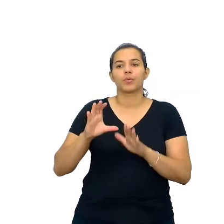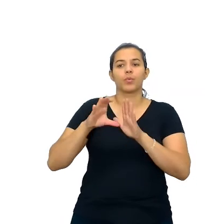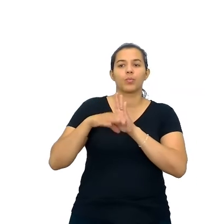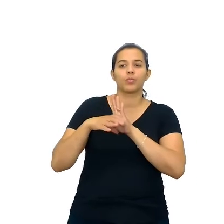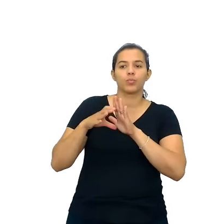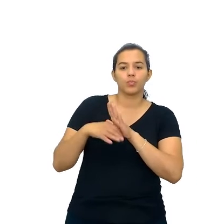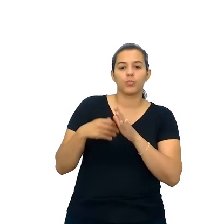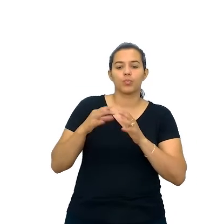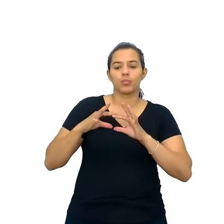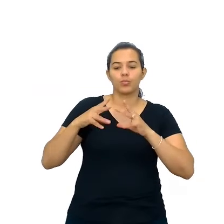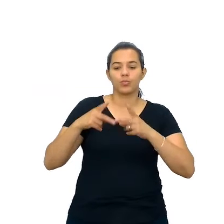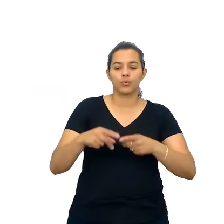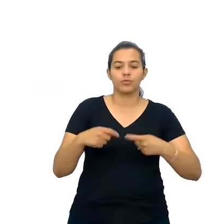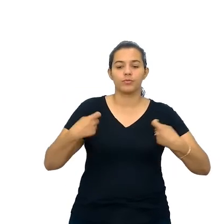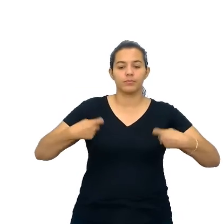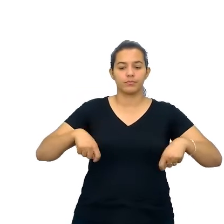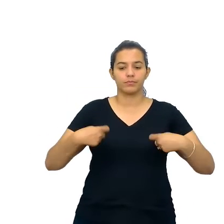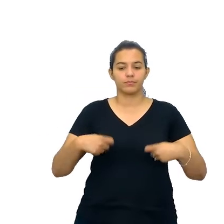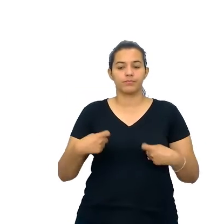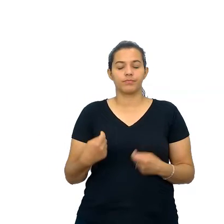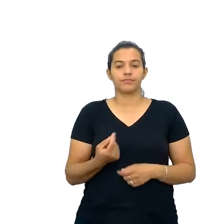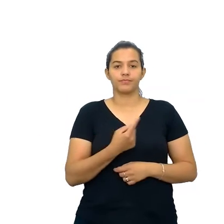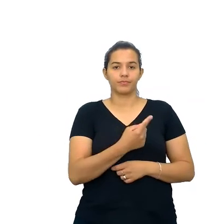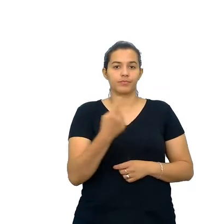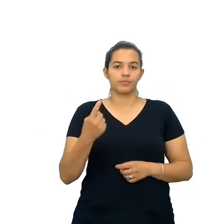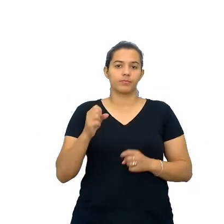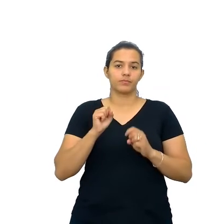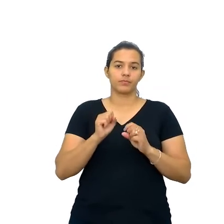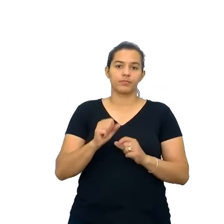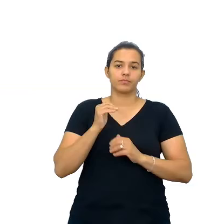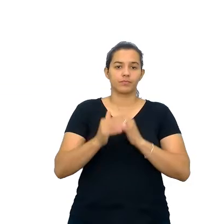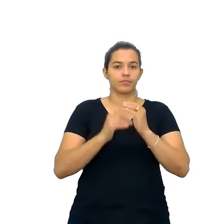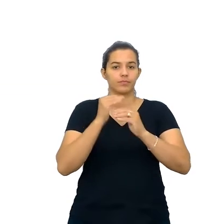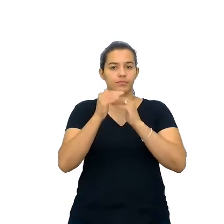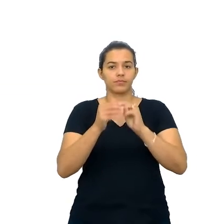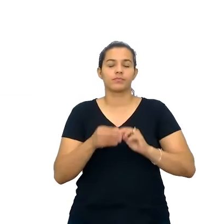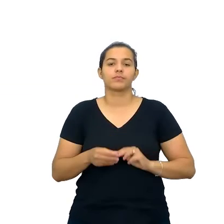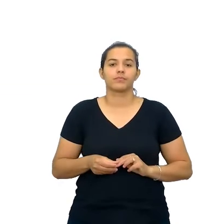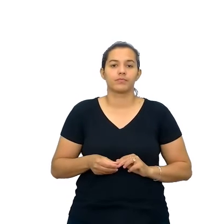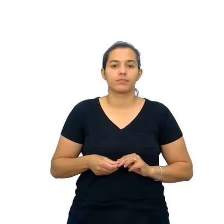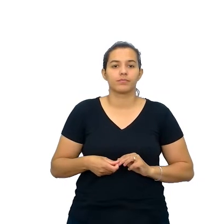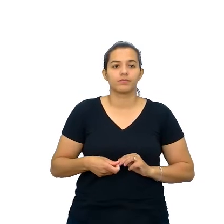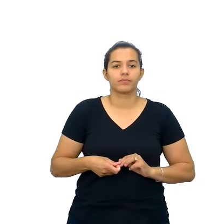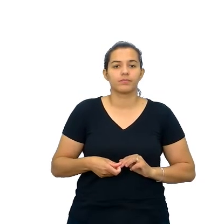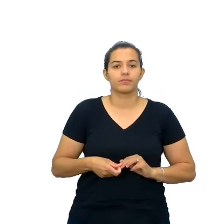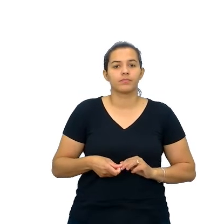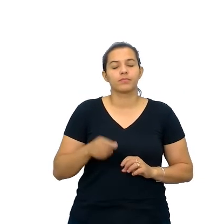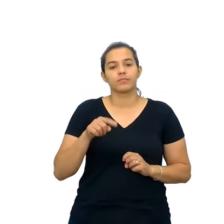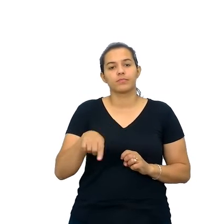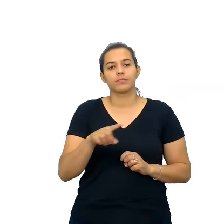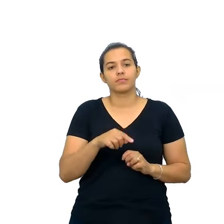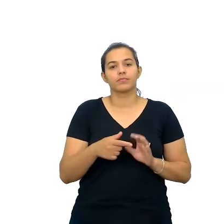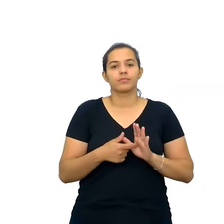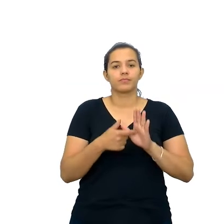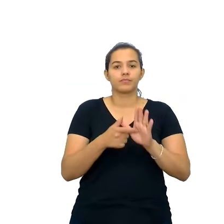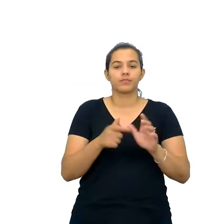e conceitos necessários para que ele possa desenvolver esse processo. Então, ela já está dando uma atenção